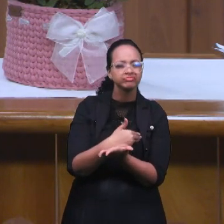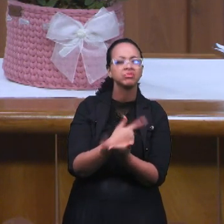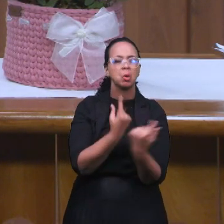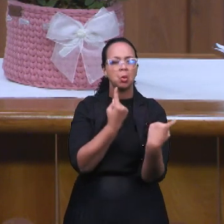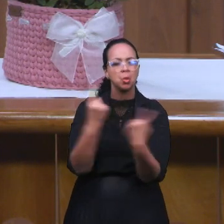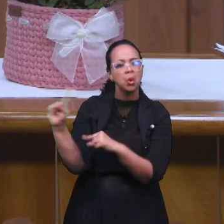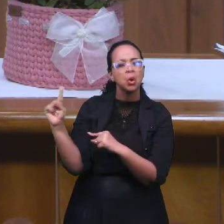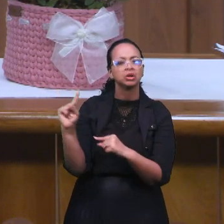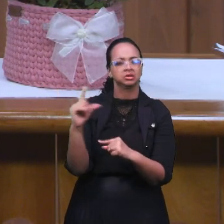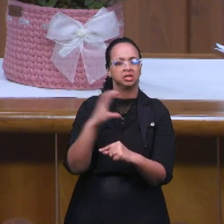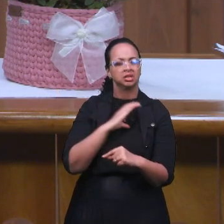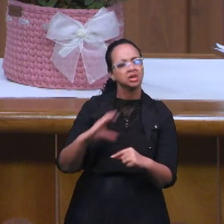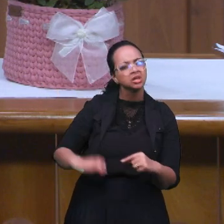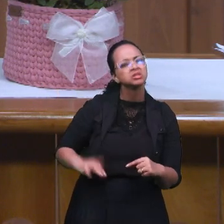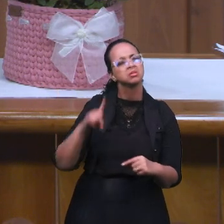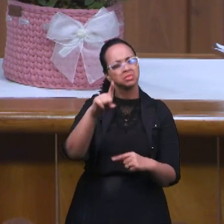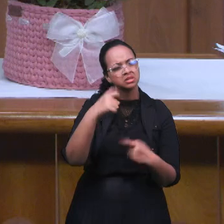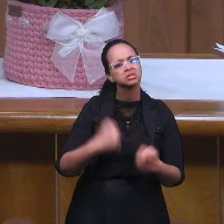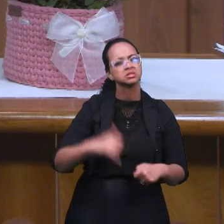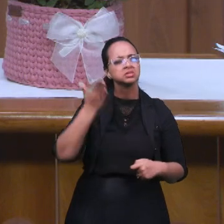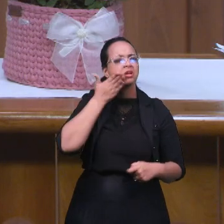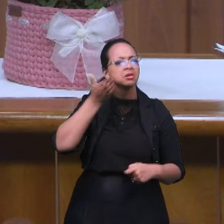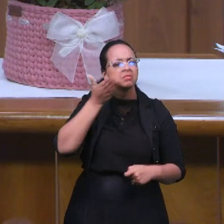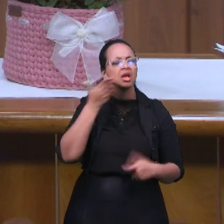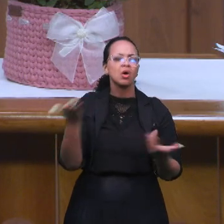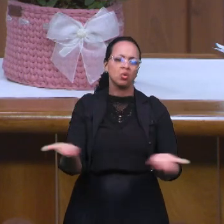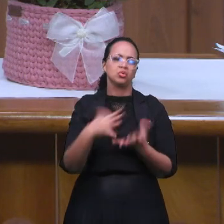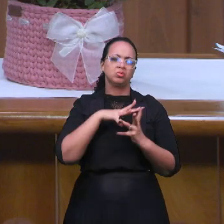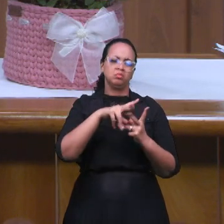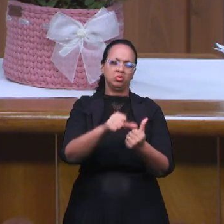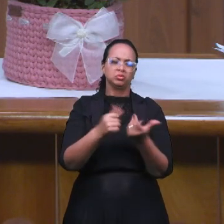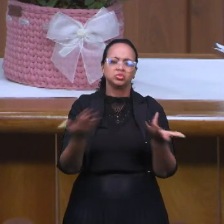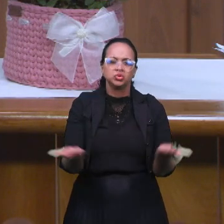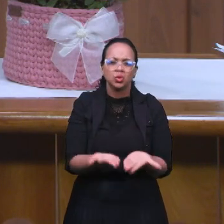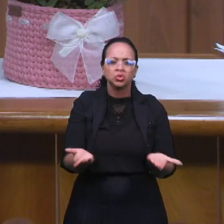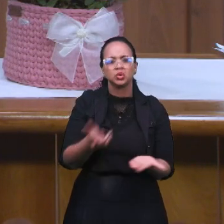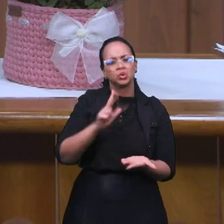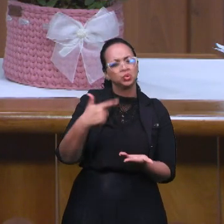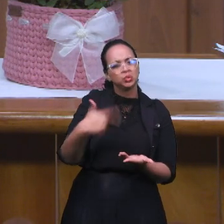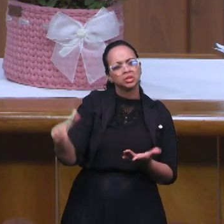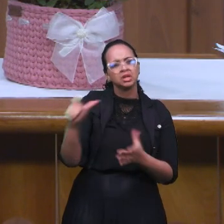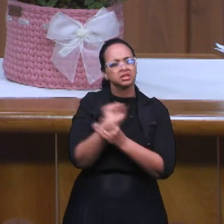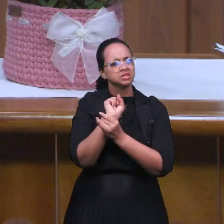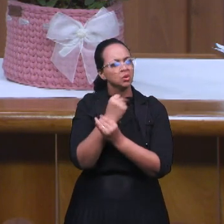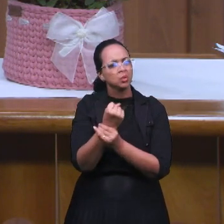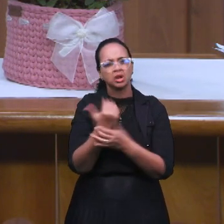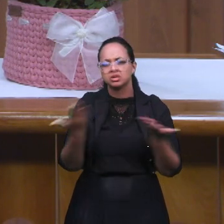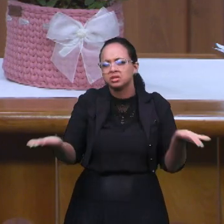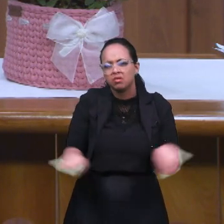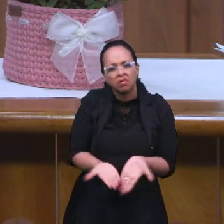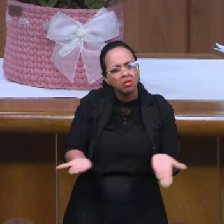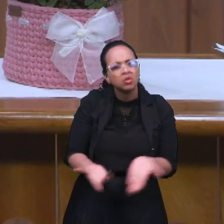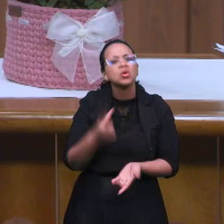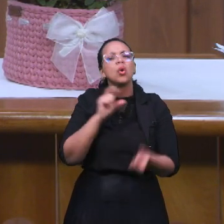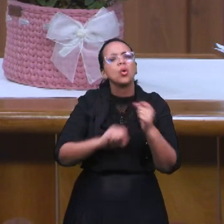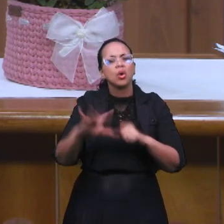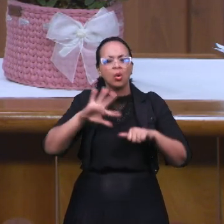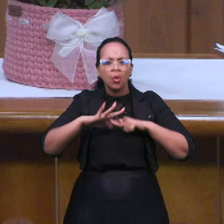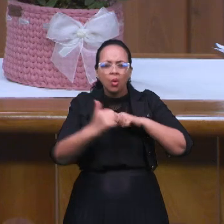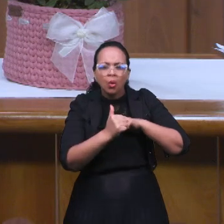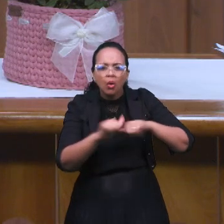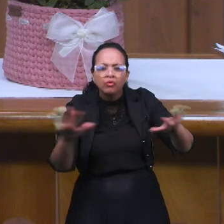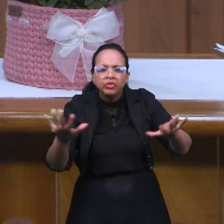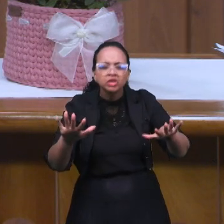bem segura nisso aqui. Ainda mais no mundo de hoje, não existe segurança maior hoje no mundo do que o Covid.